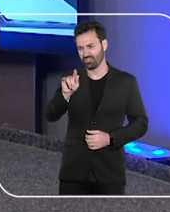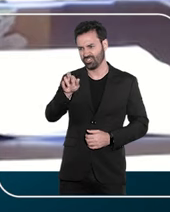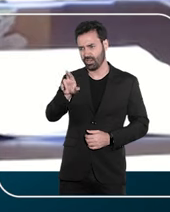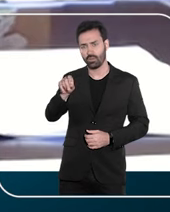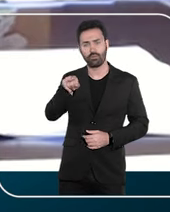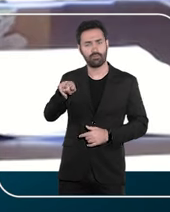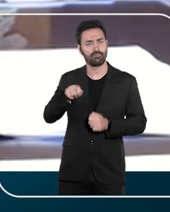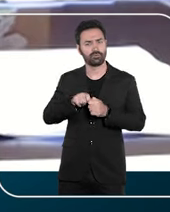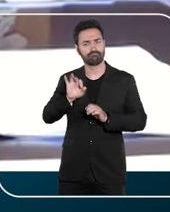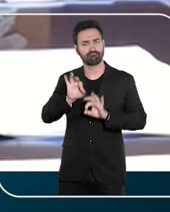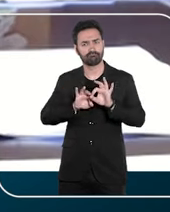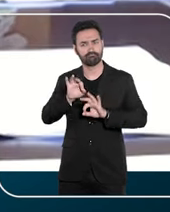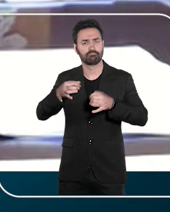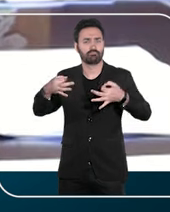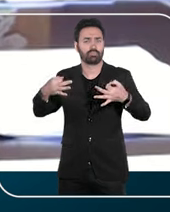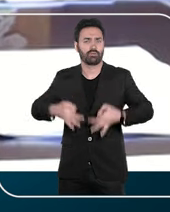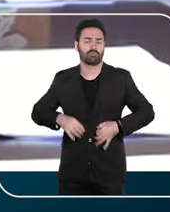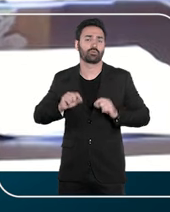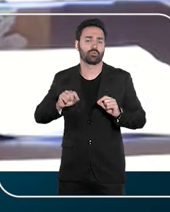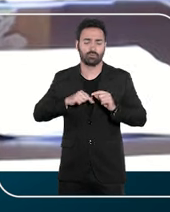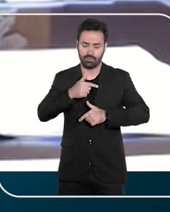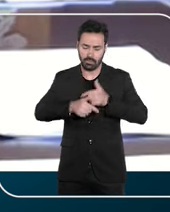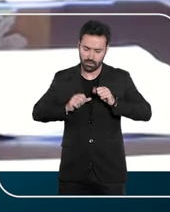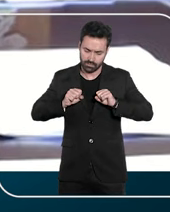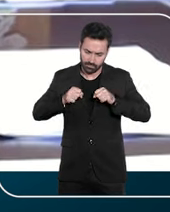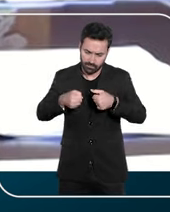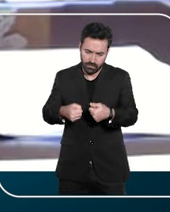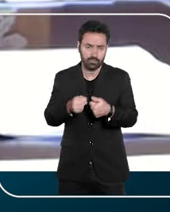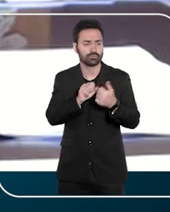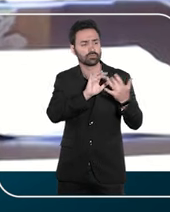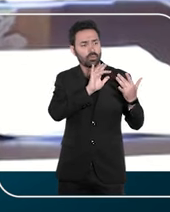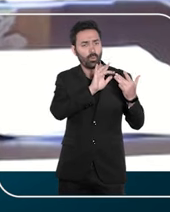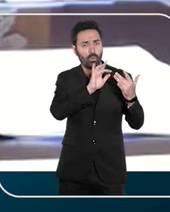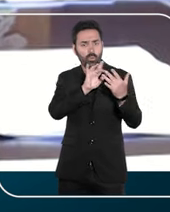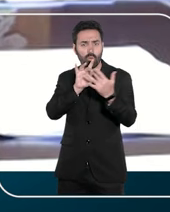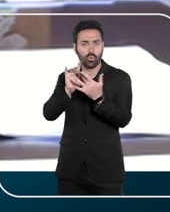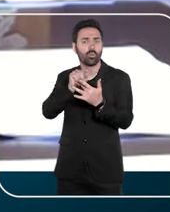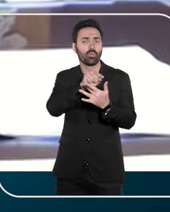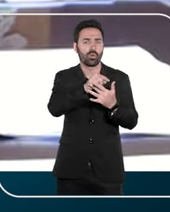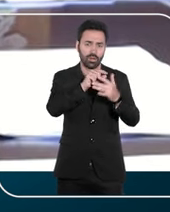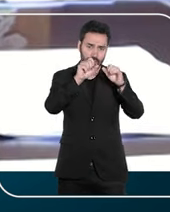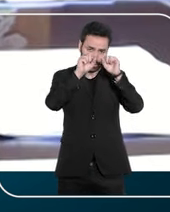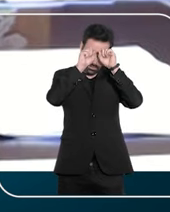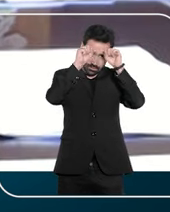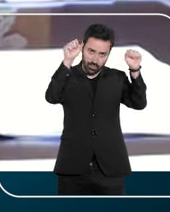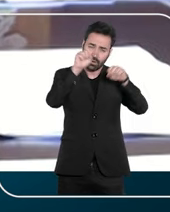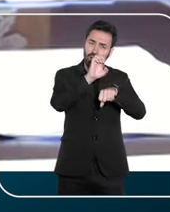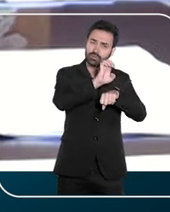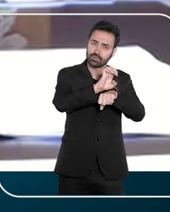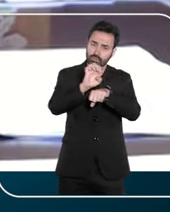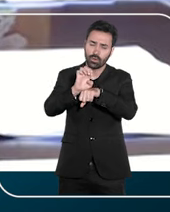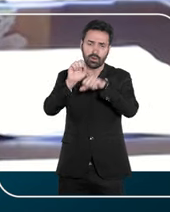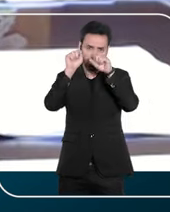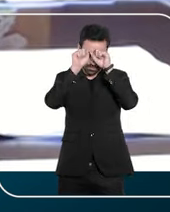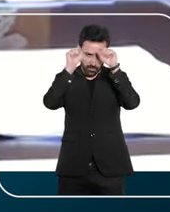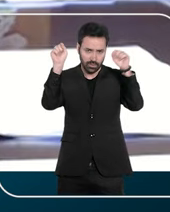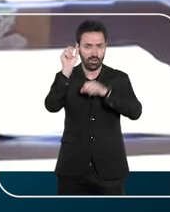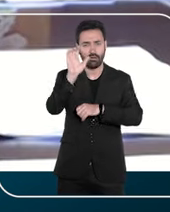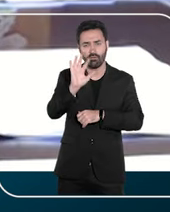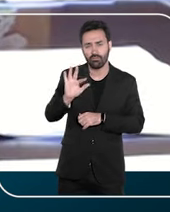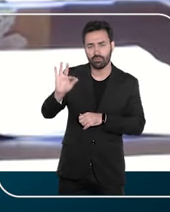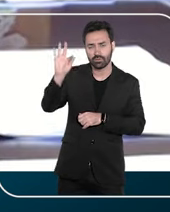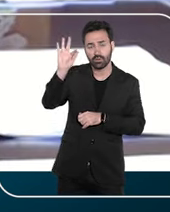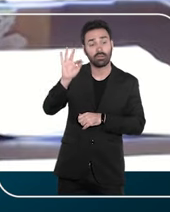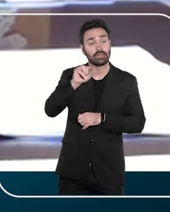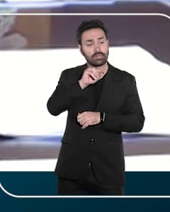fazendo esforços juntos aos tribunais de estaduais e aos tribunais federais. Ele está